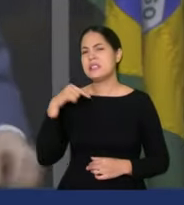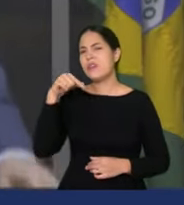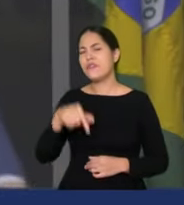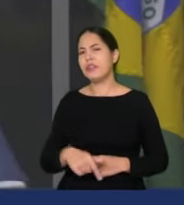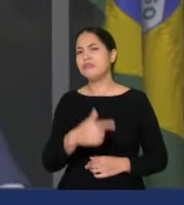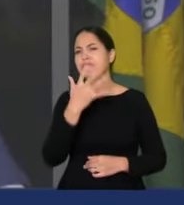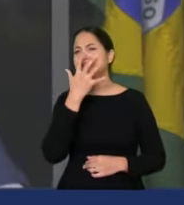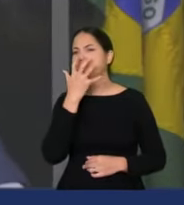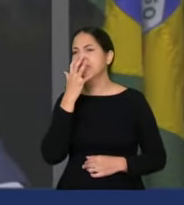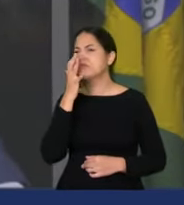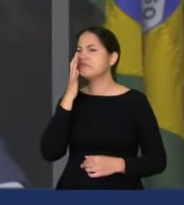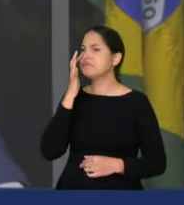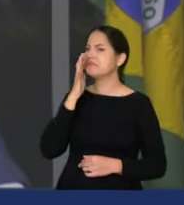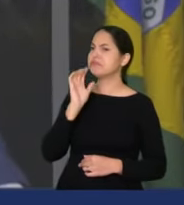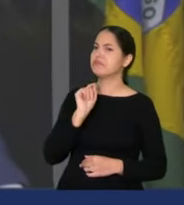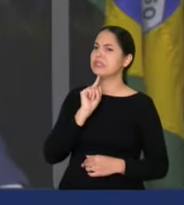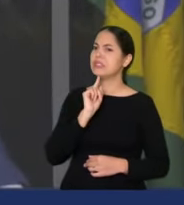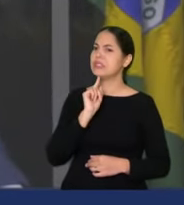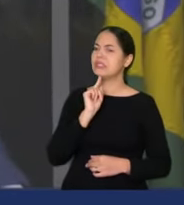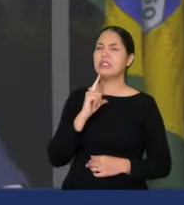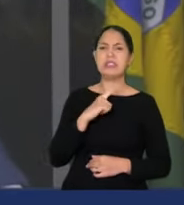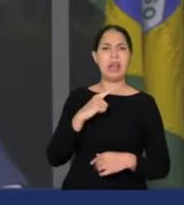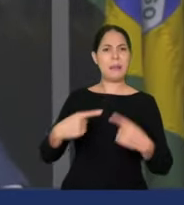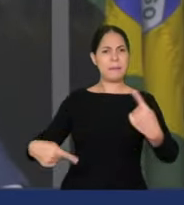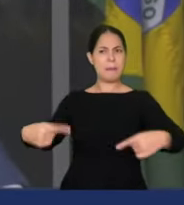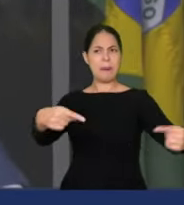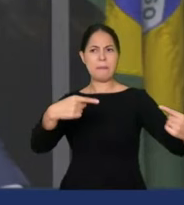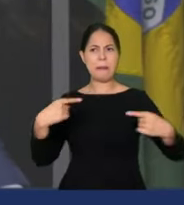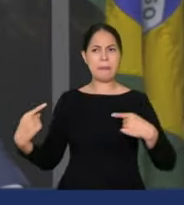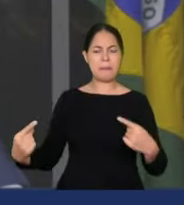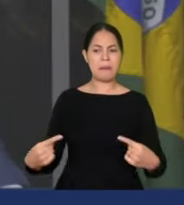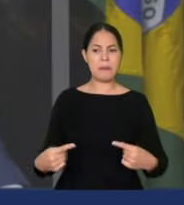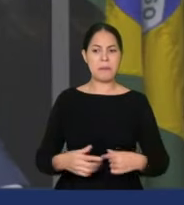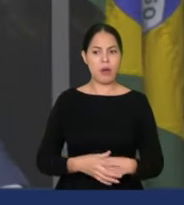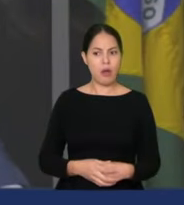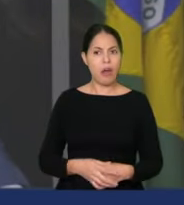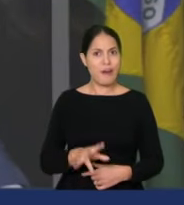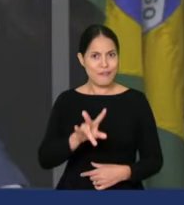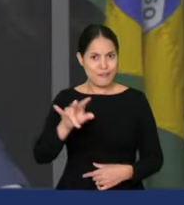há como o governo interferir. Sim, o governo pode